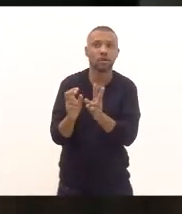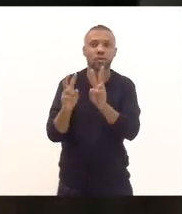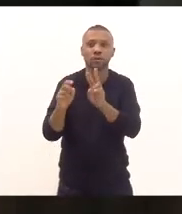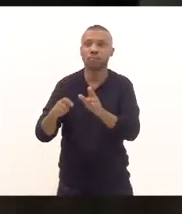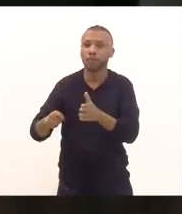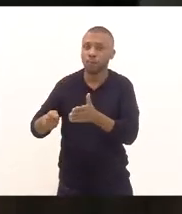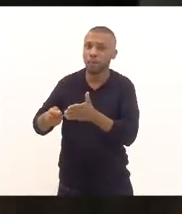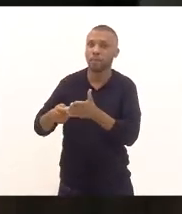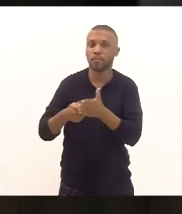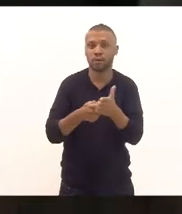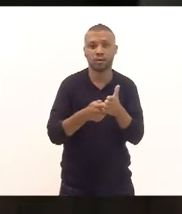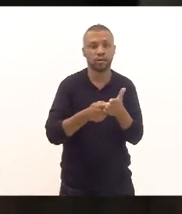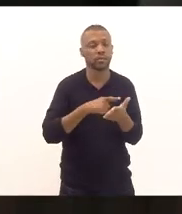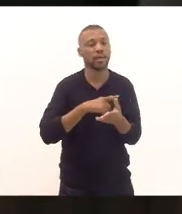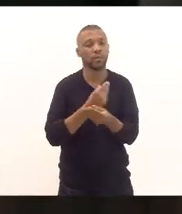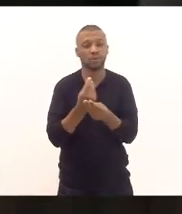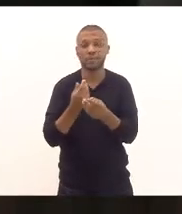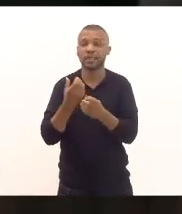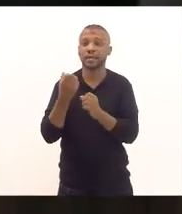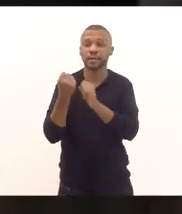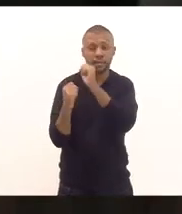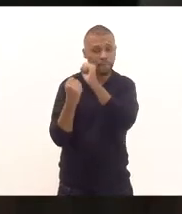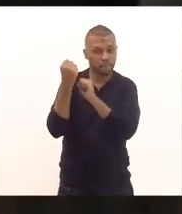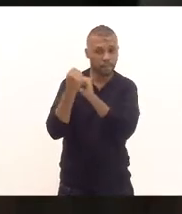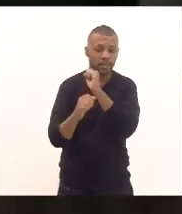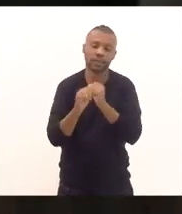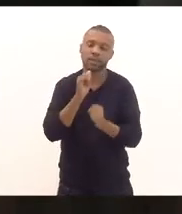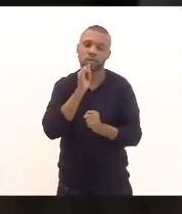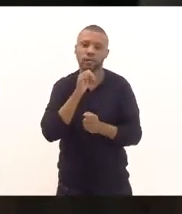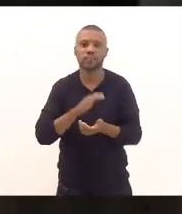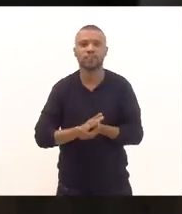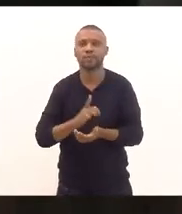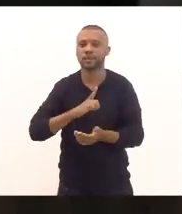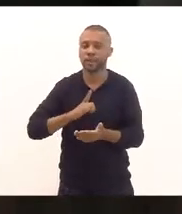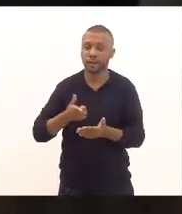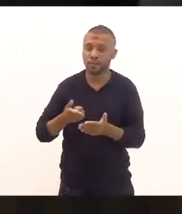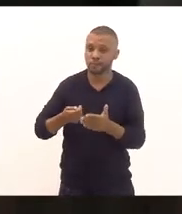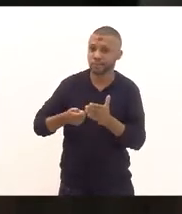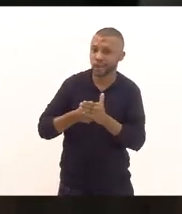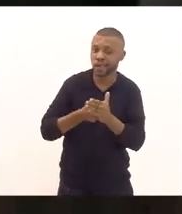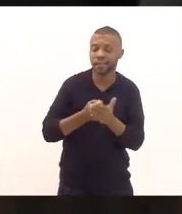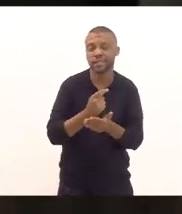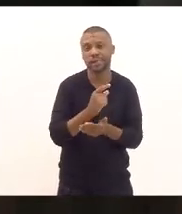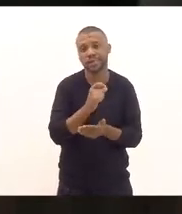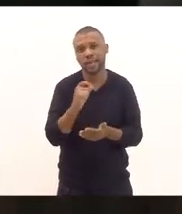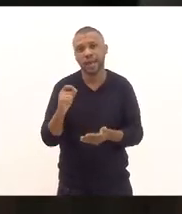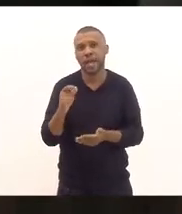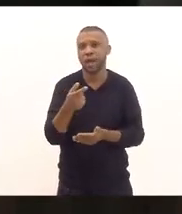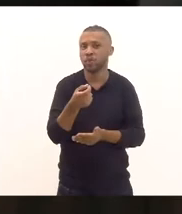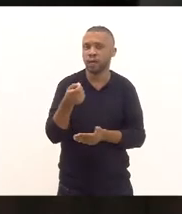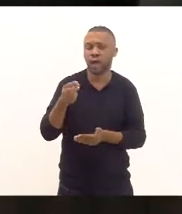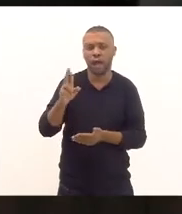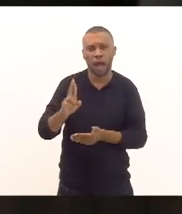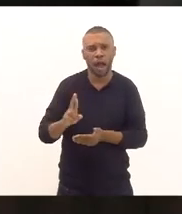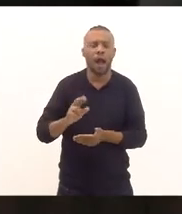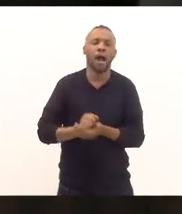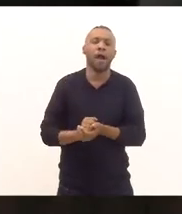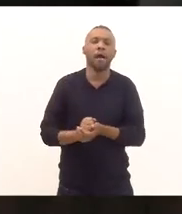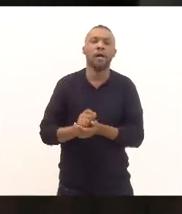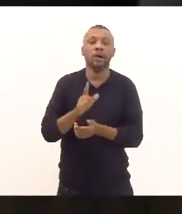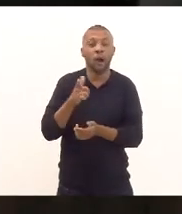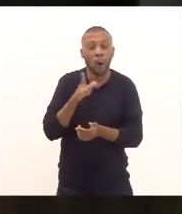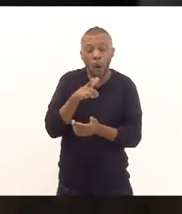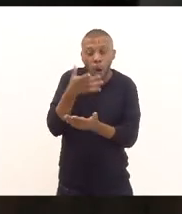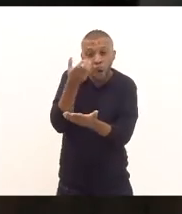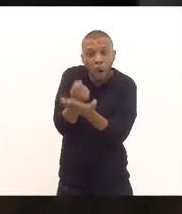que tem muitas empresas Deputado dos Paulo Tem protesto de 100 200 reais e para você baixar o protesto se